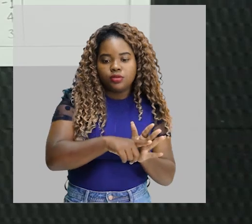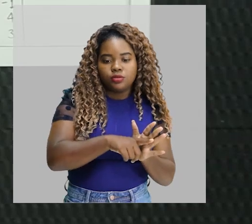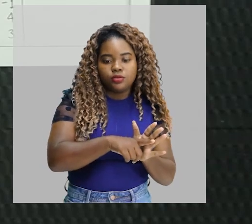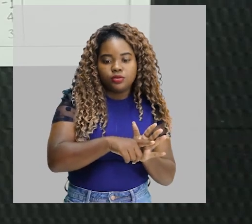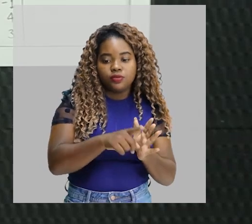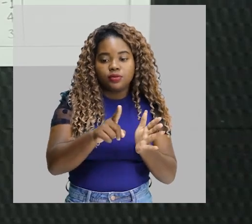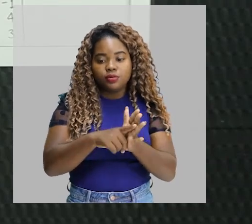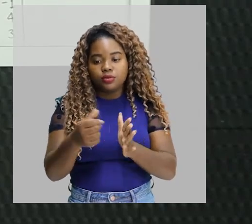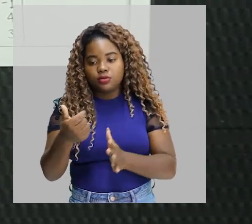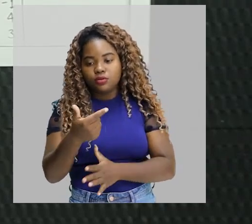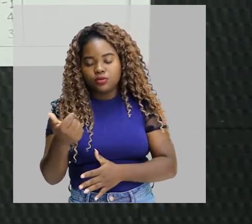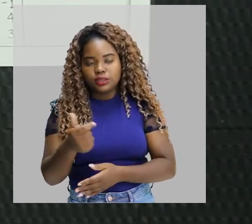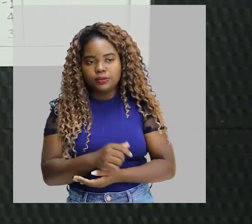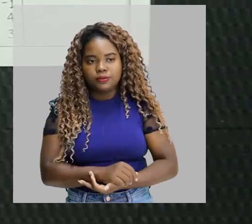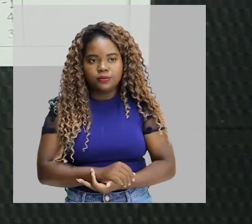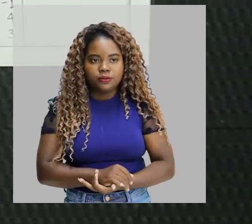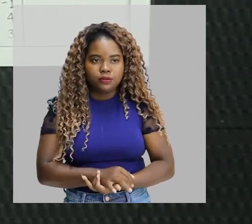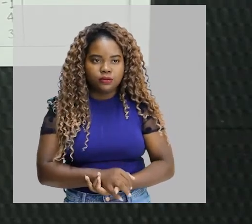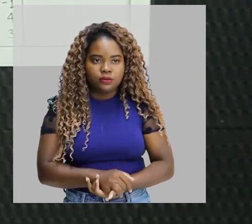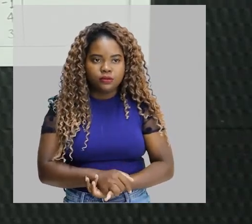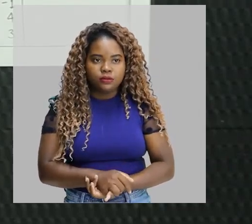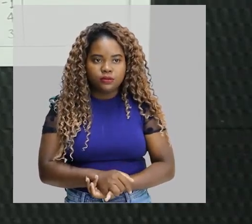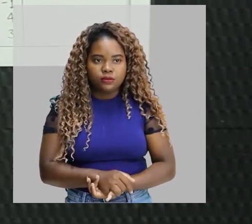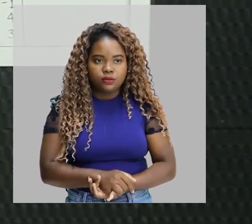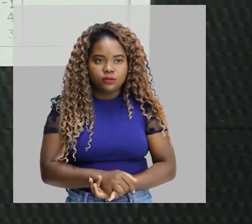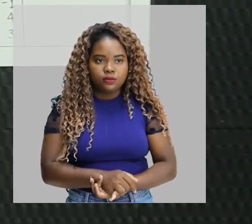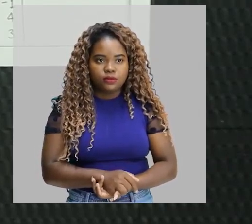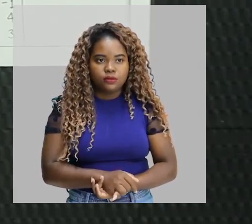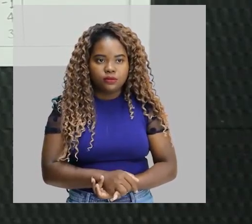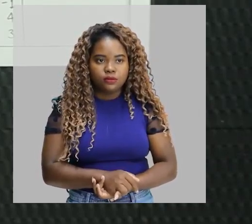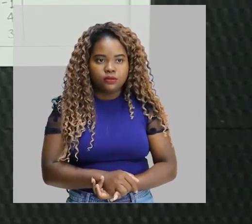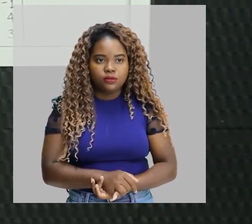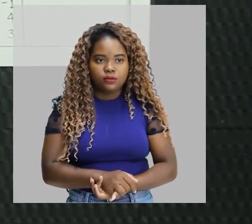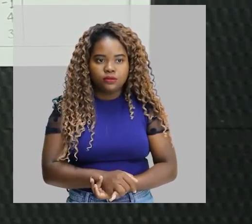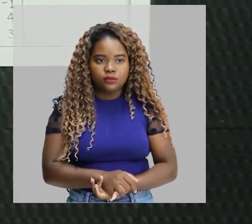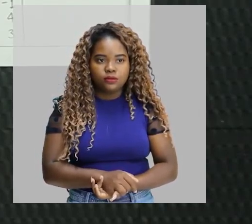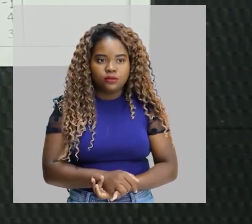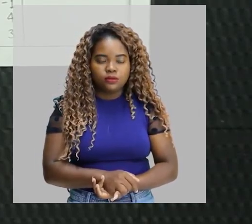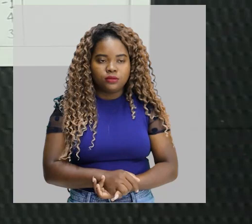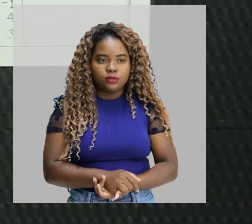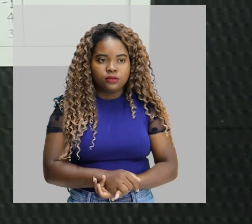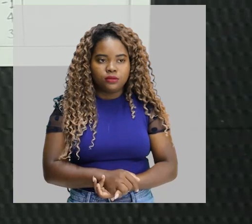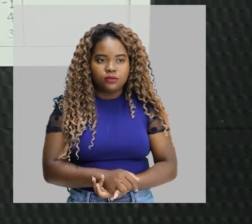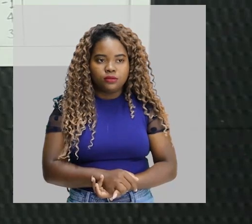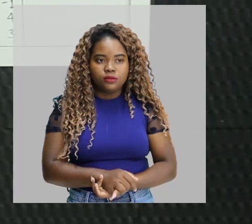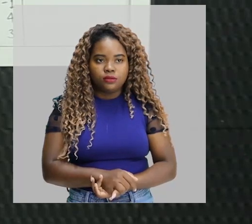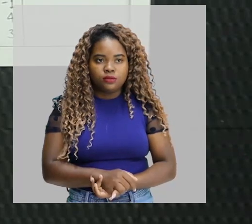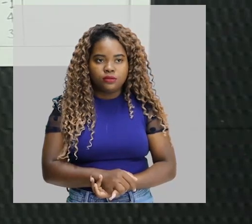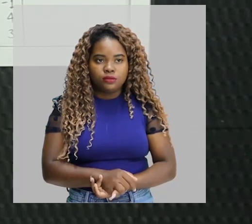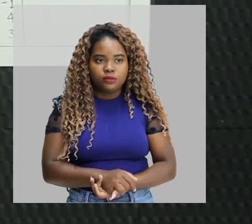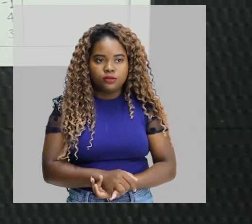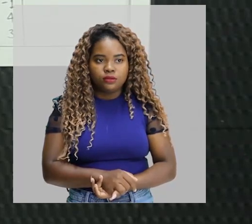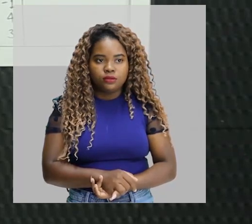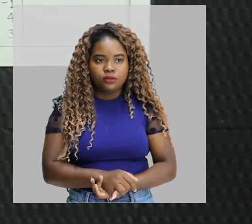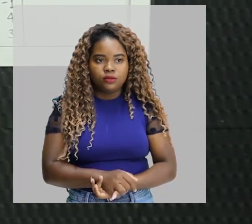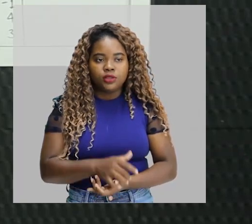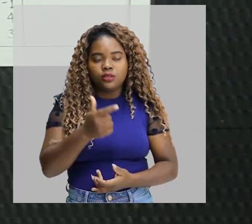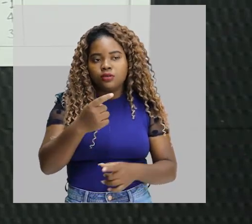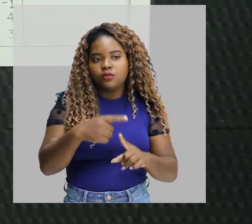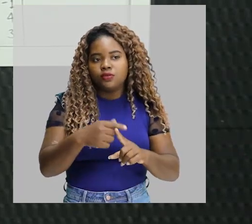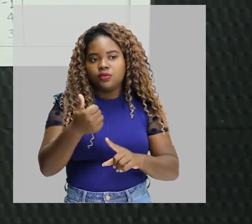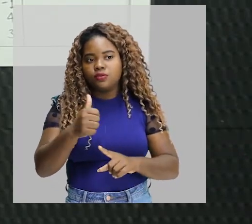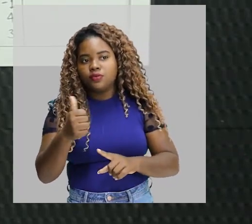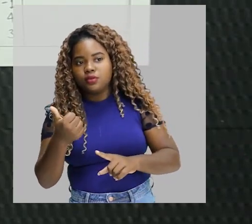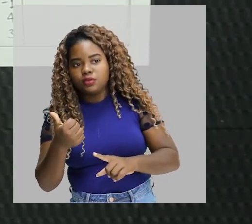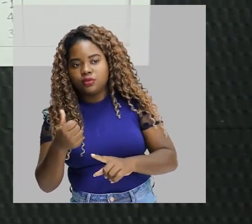fica menos 12 tá então que vai dar menos 12 Você multiplica 2 x 1 x